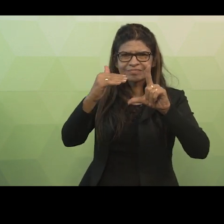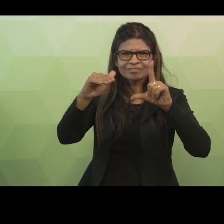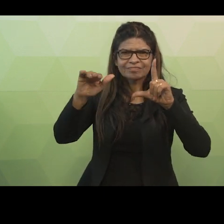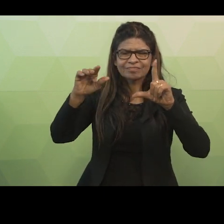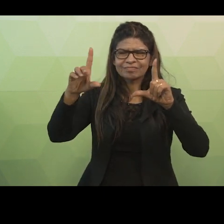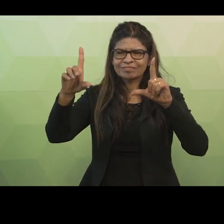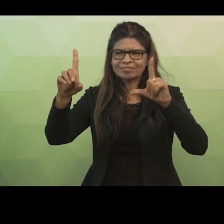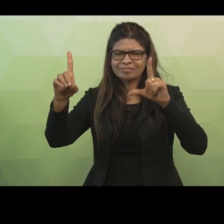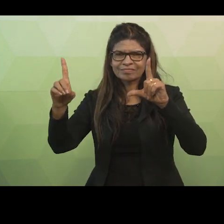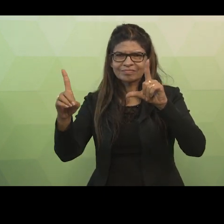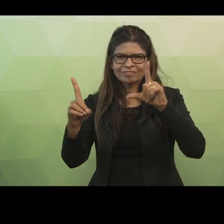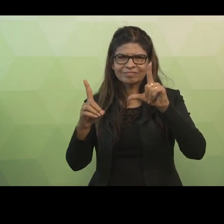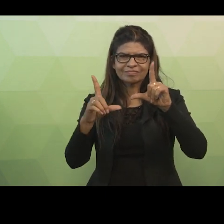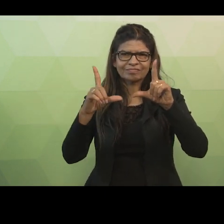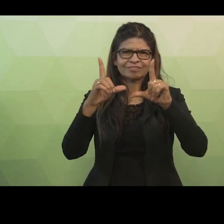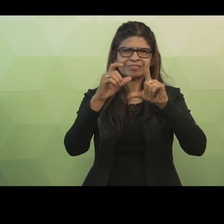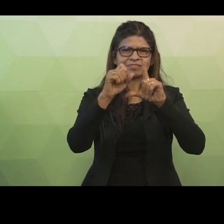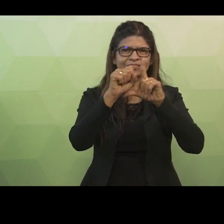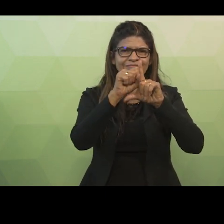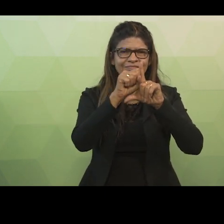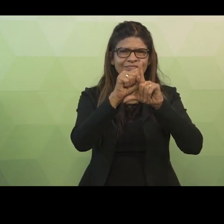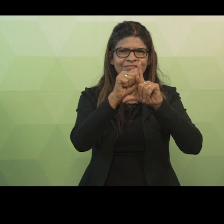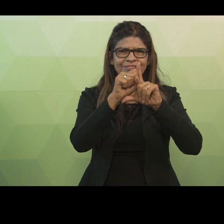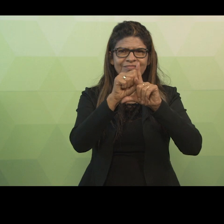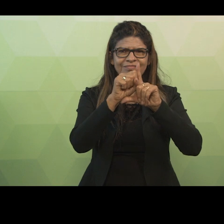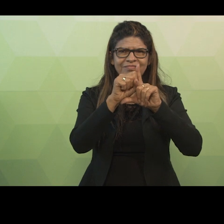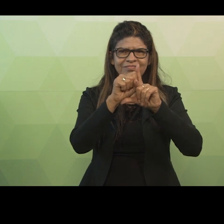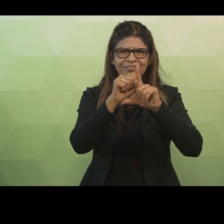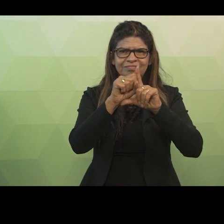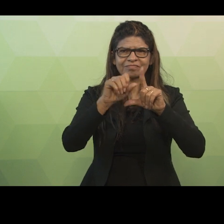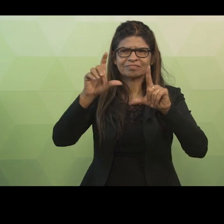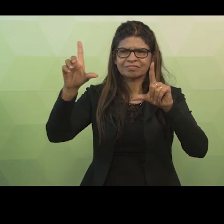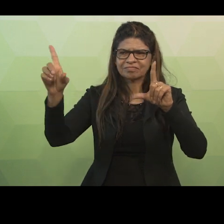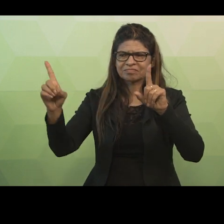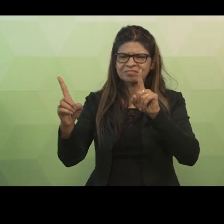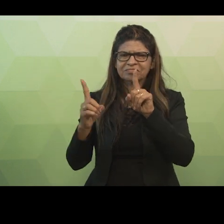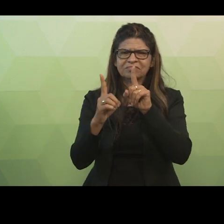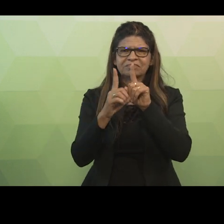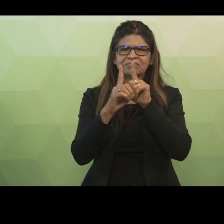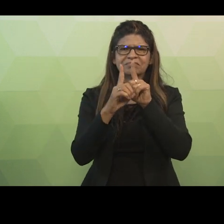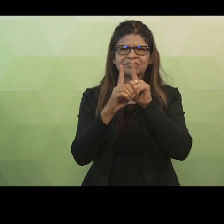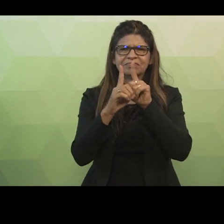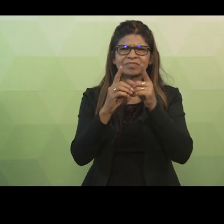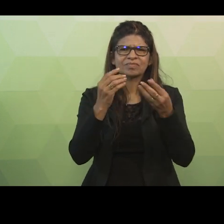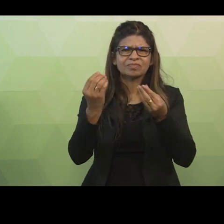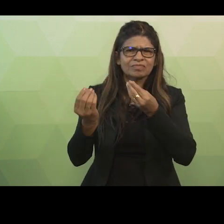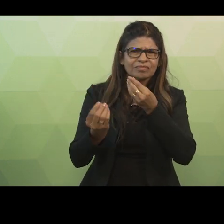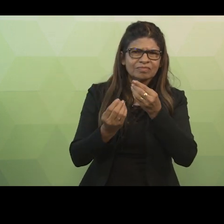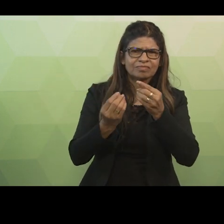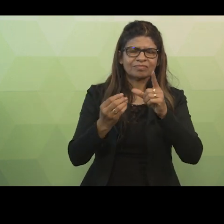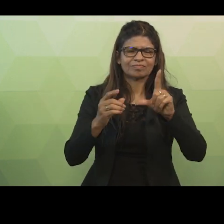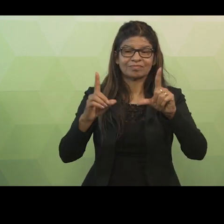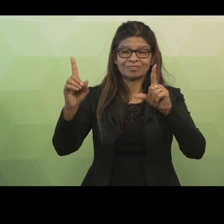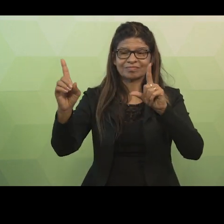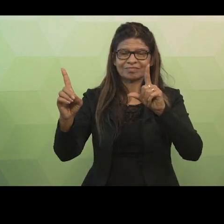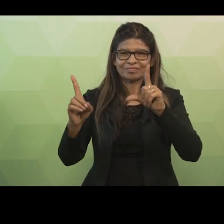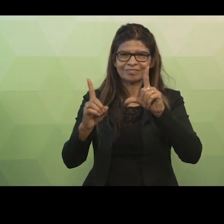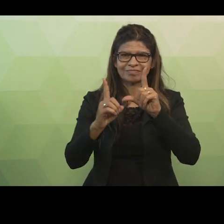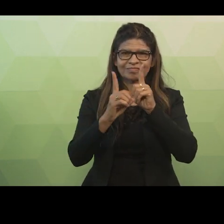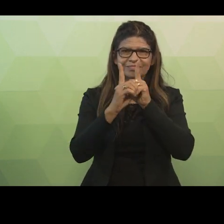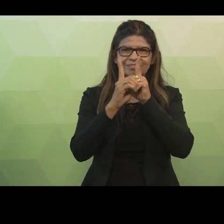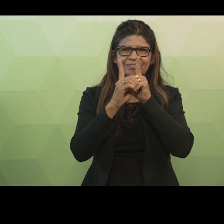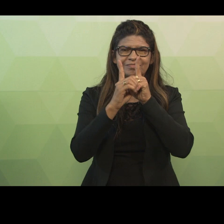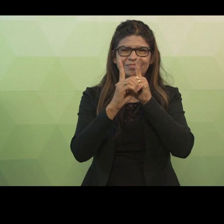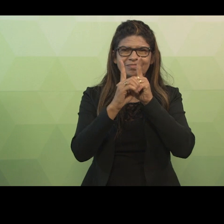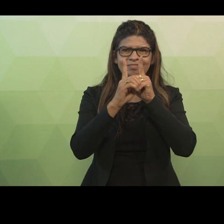imaginar então que ocorre quando são utilizadas mensagens assíncronas? Que que o objeto emissor envia a mensagem para